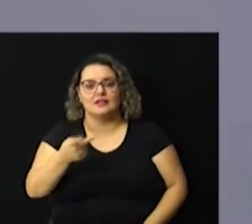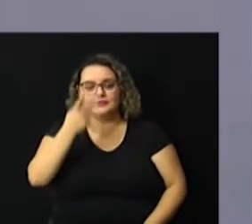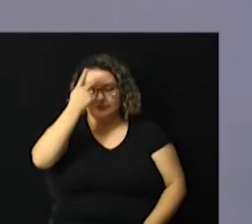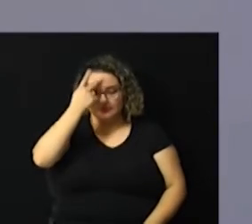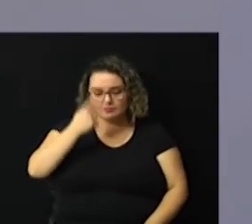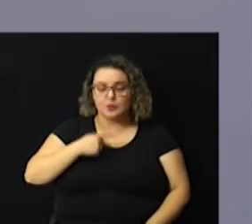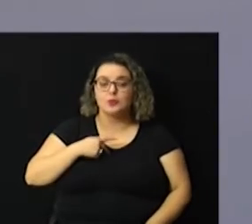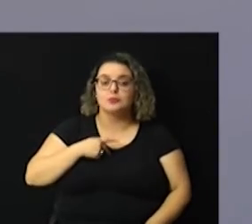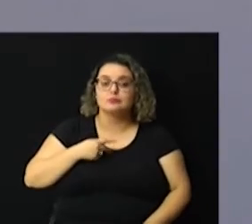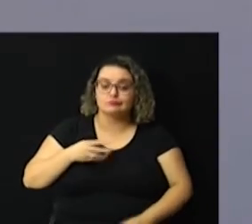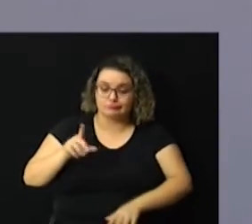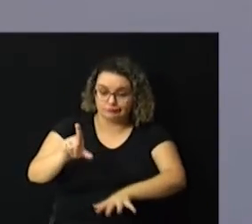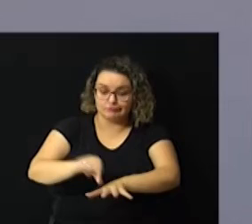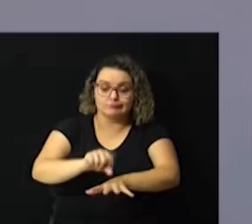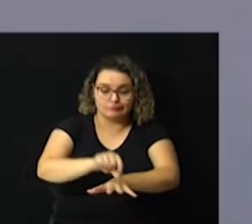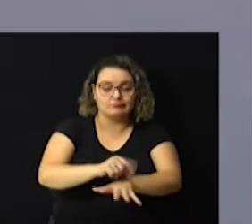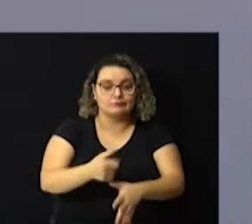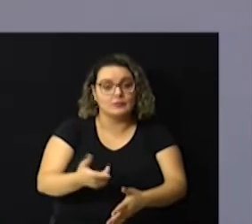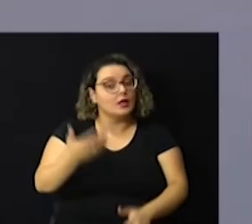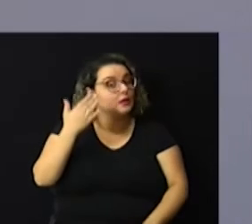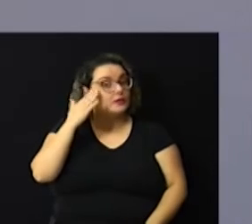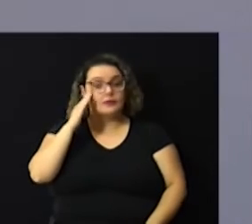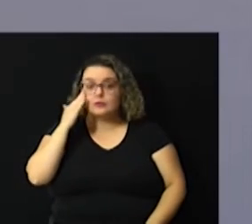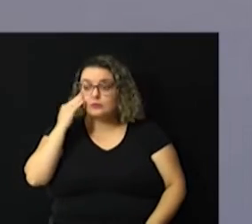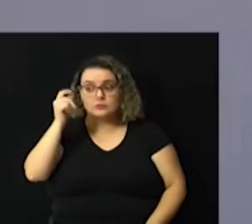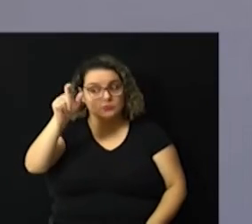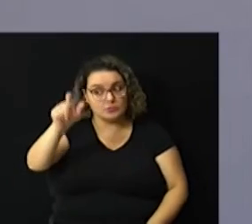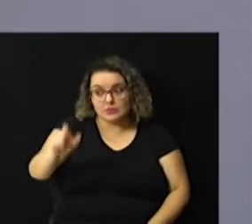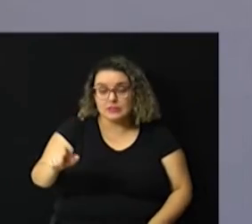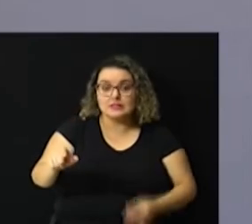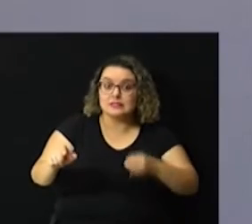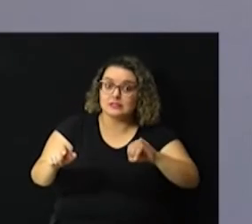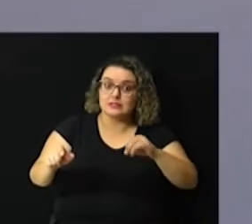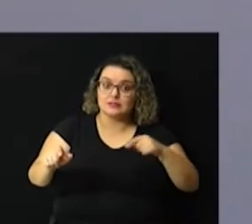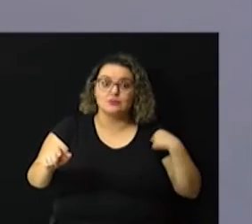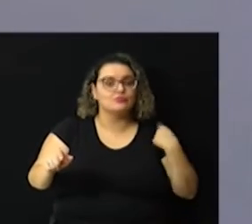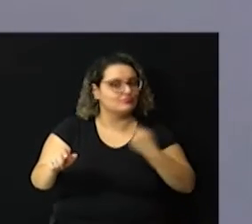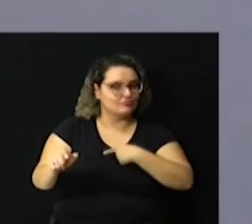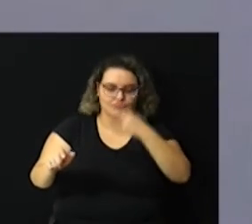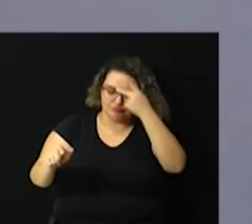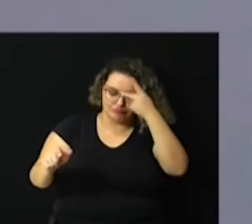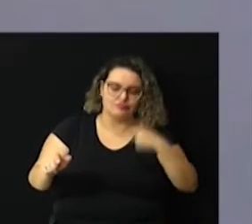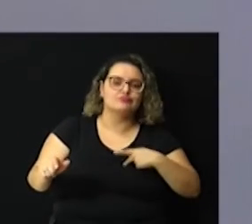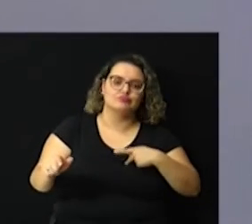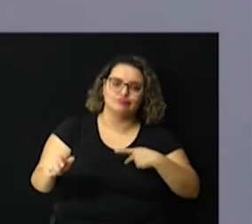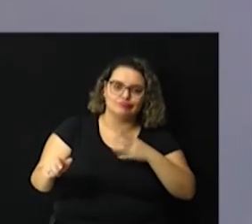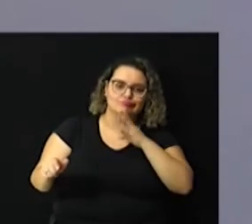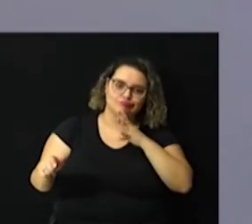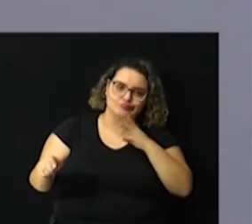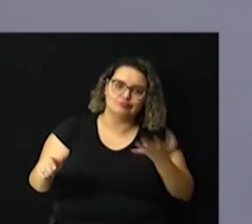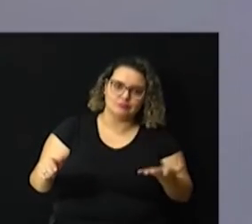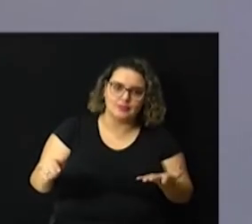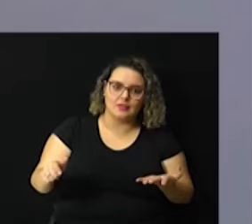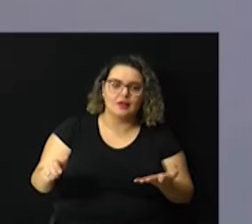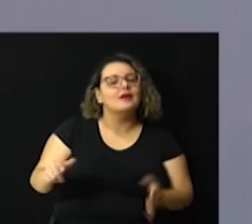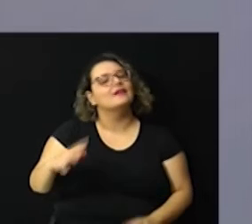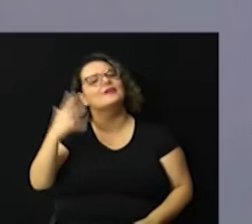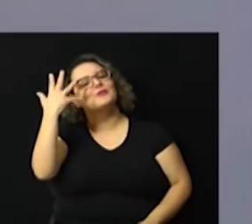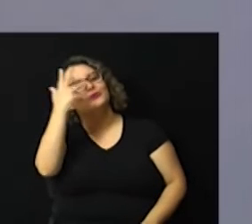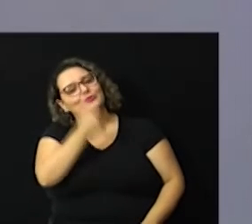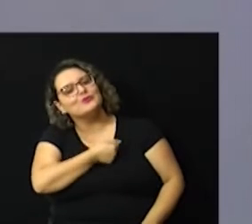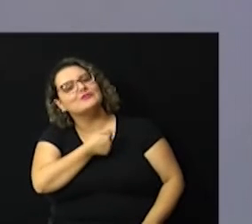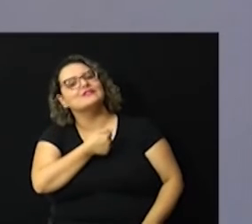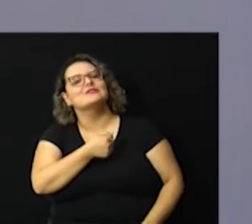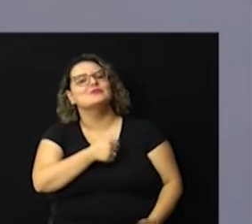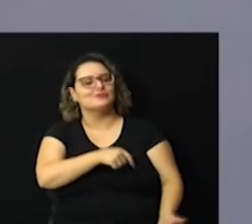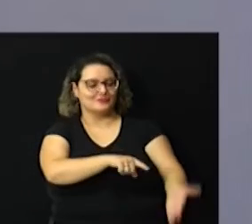caminho também. A gente não consegue entender o outro se a gente não se conhece. Olha então, eu acho que é muito bonito ver esses